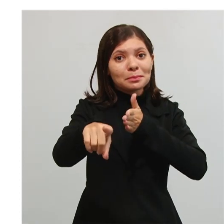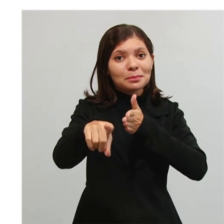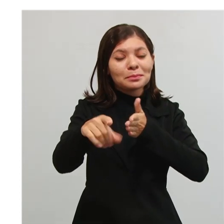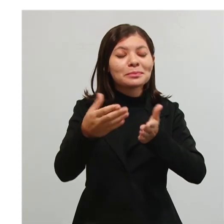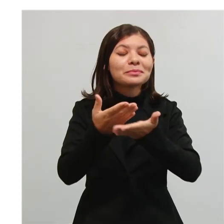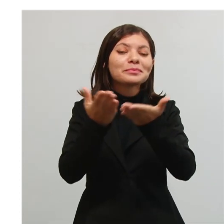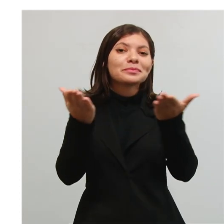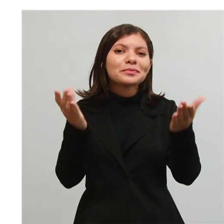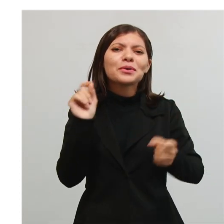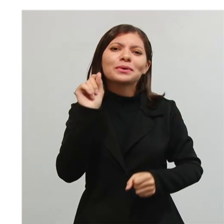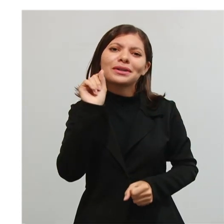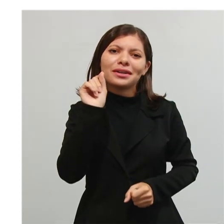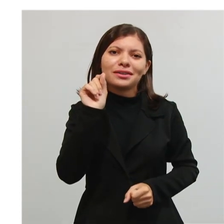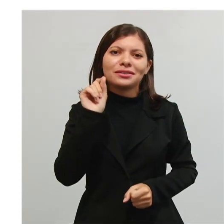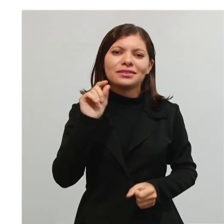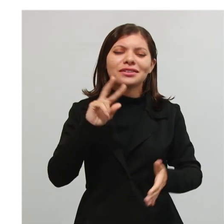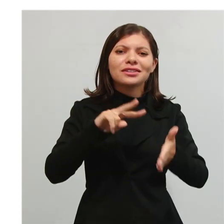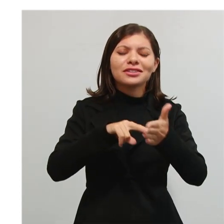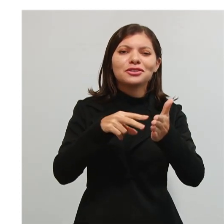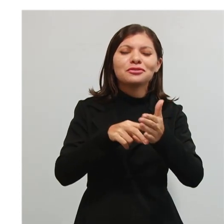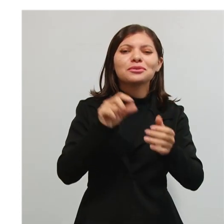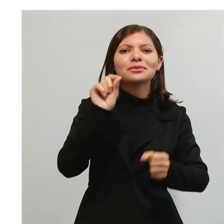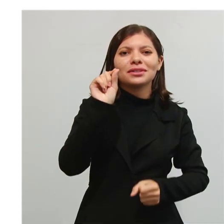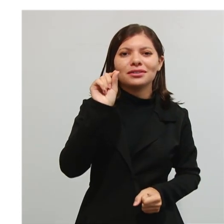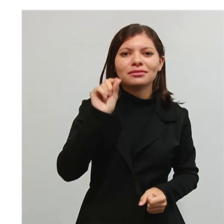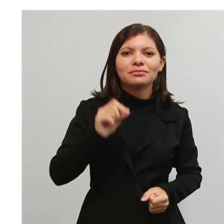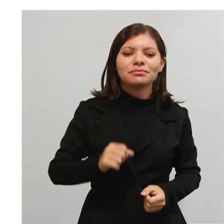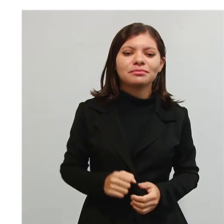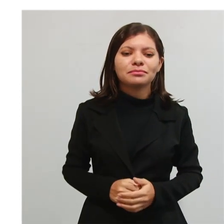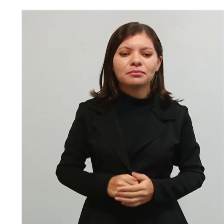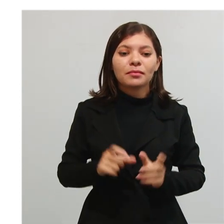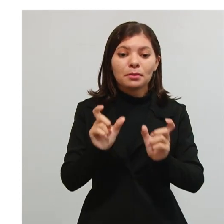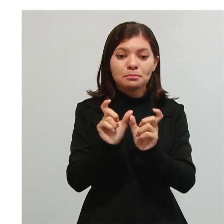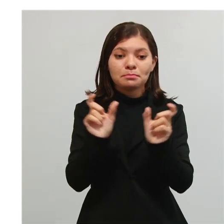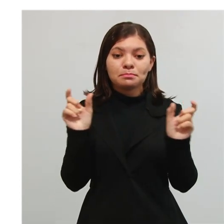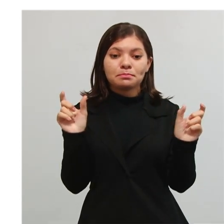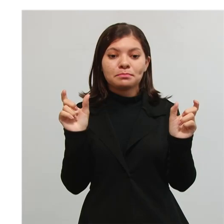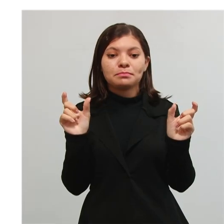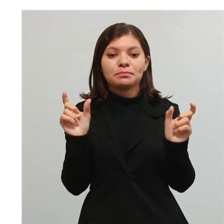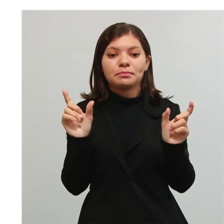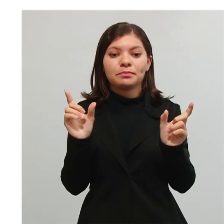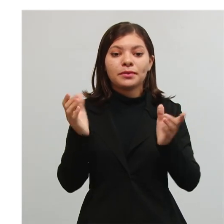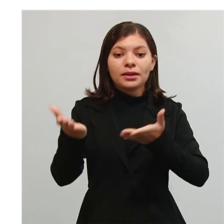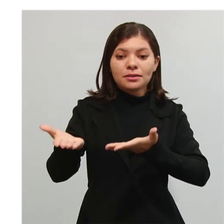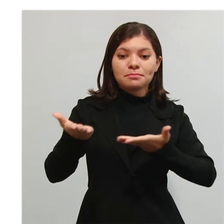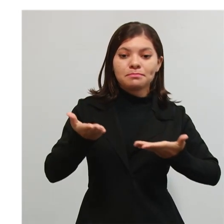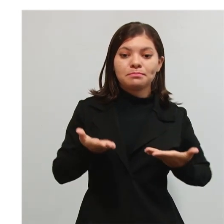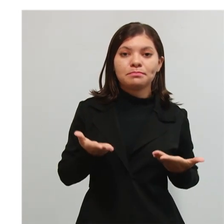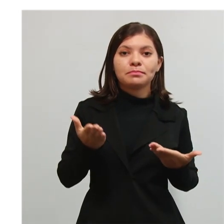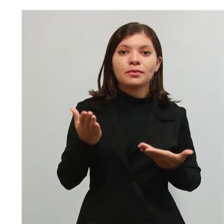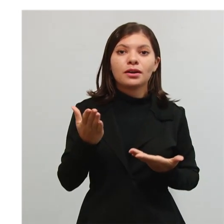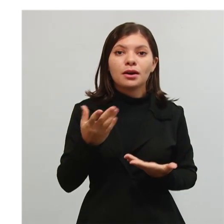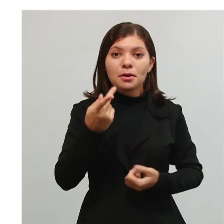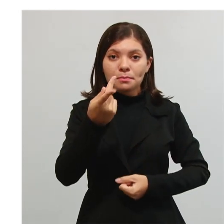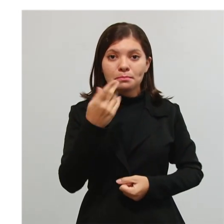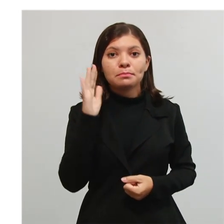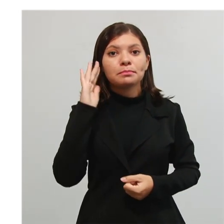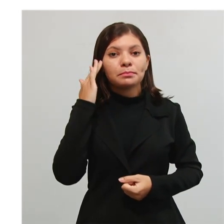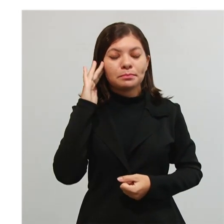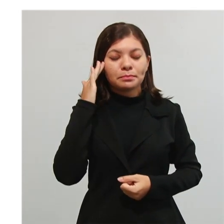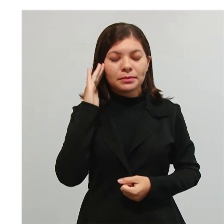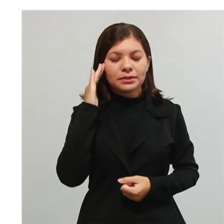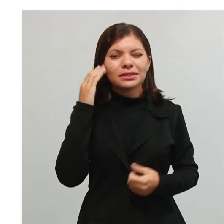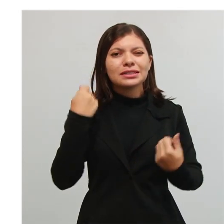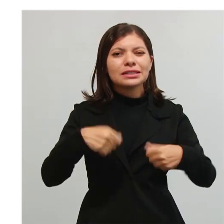aí para vocês que que seria a palavra atendimento nós precisamos precisamos entender essa palavra